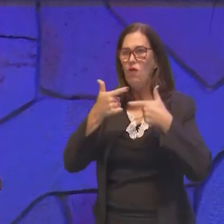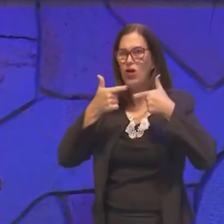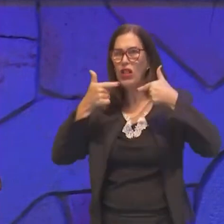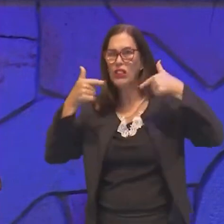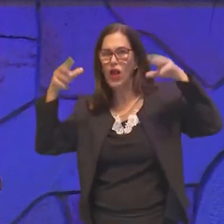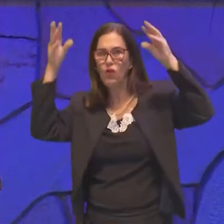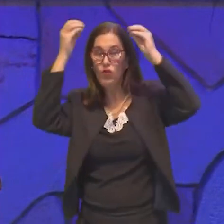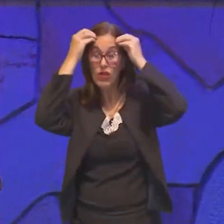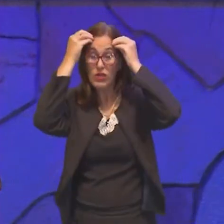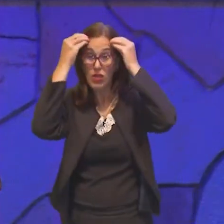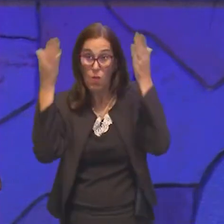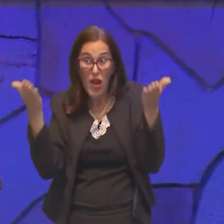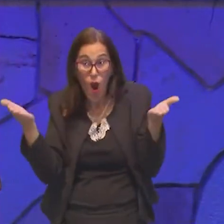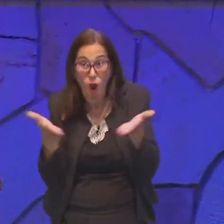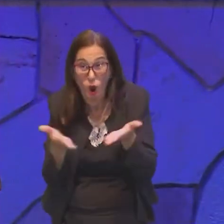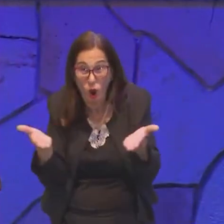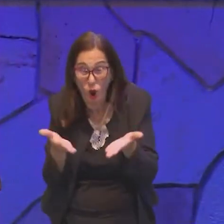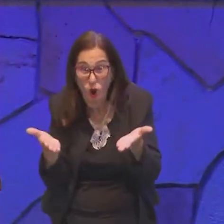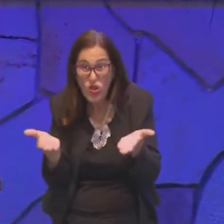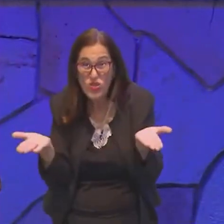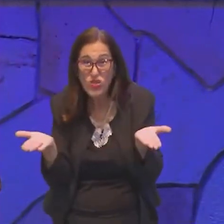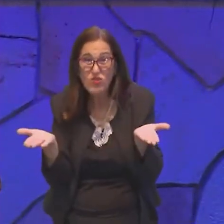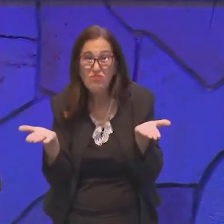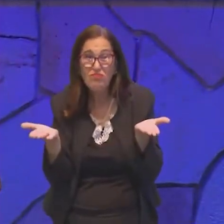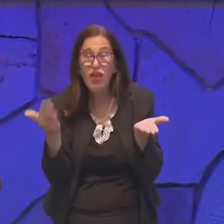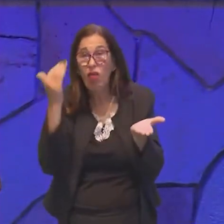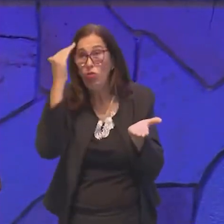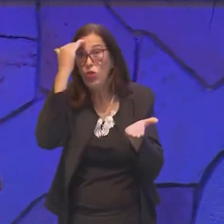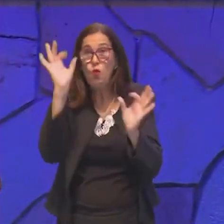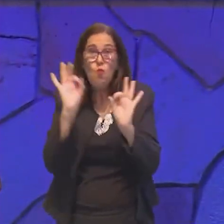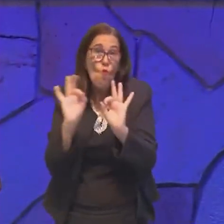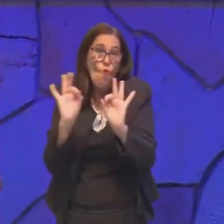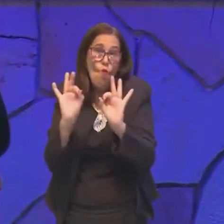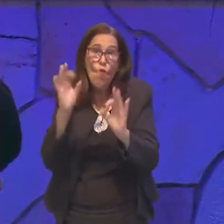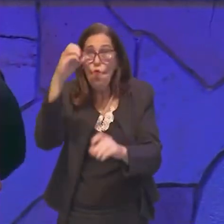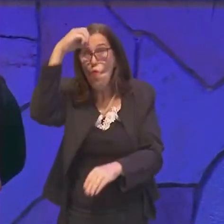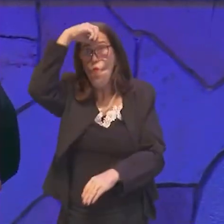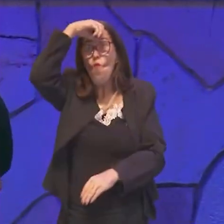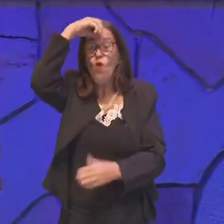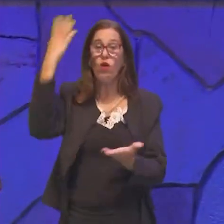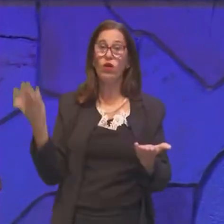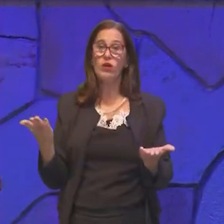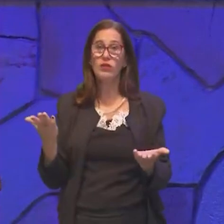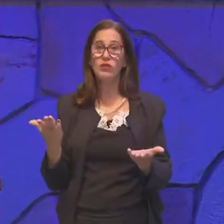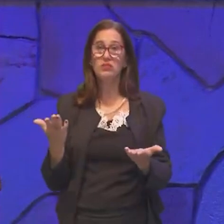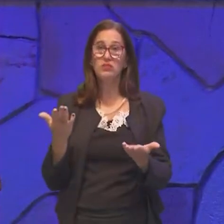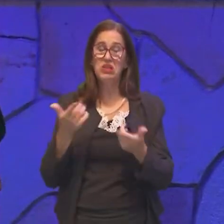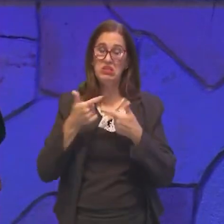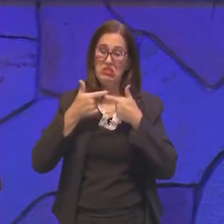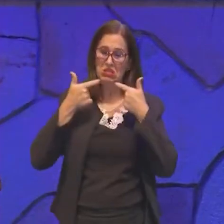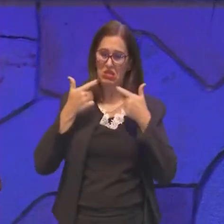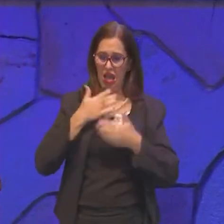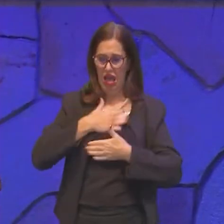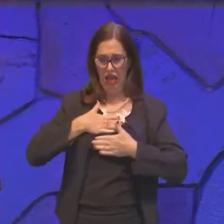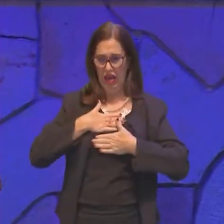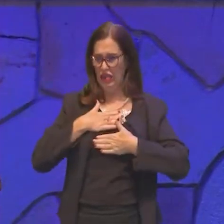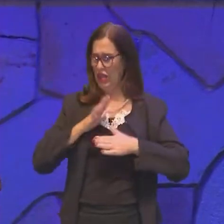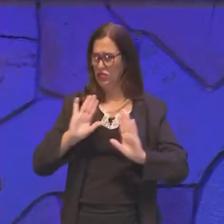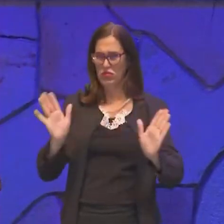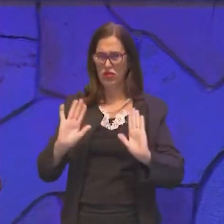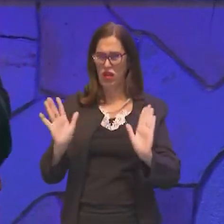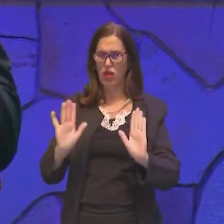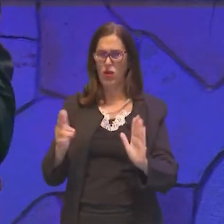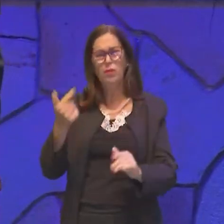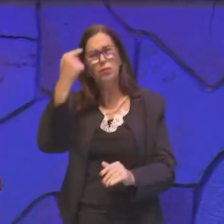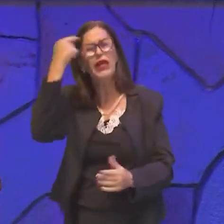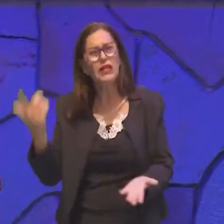para os nossos dias não fosse entendida e compreendida, vamos dizer assim, com simpatia, com agradabilidade.